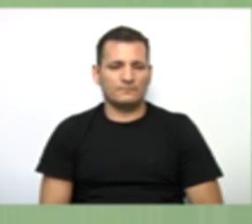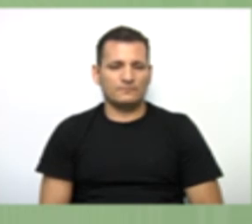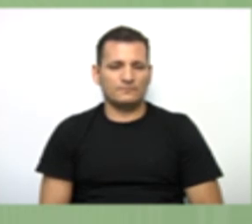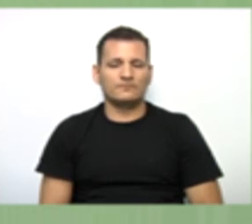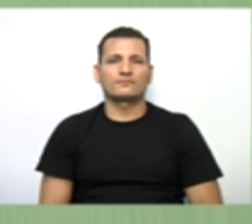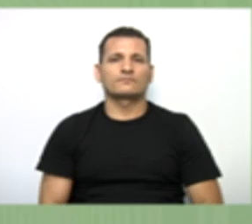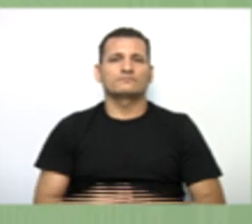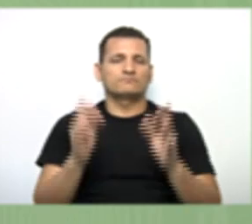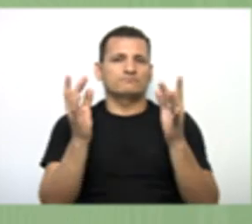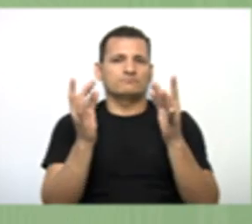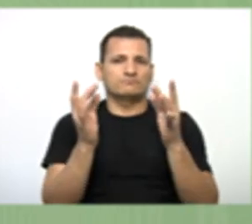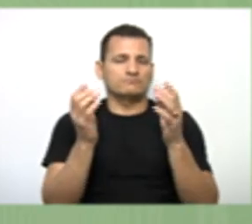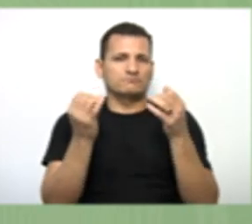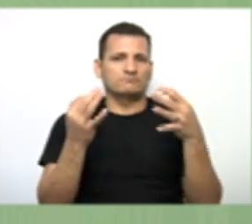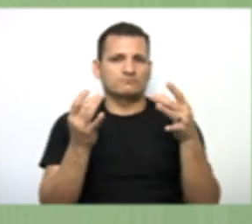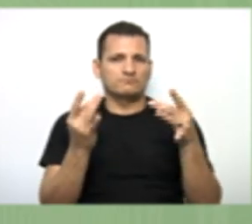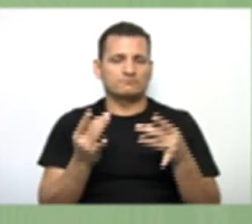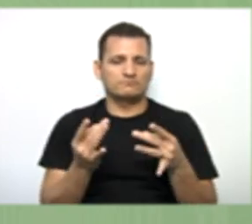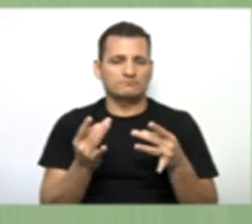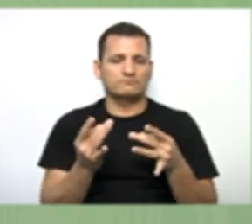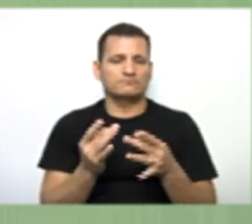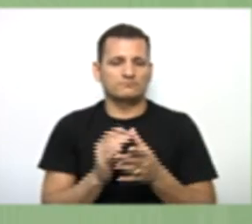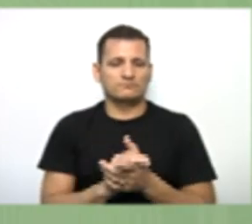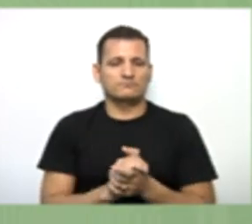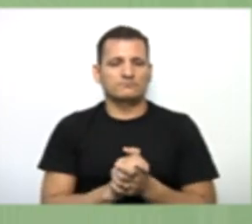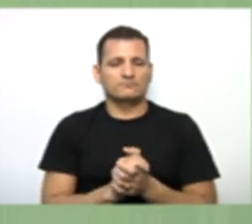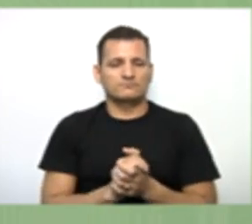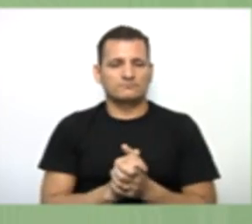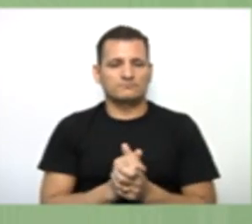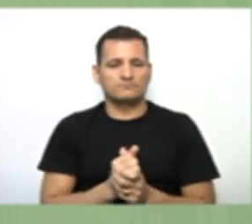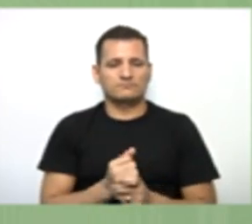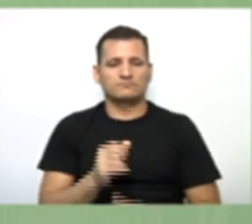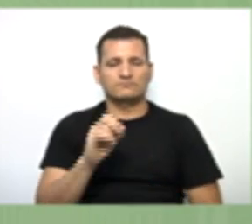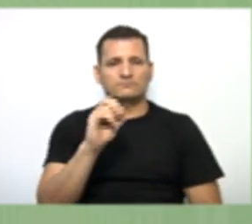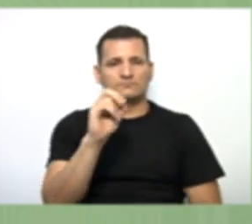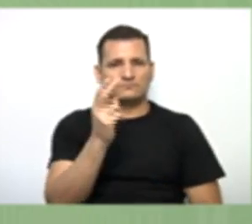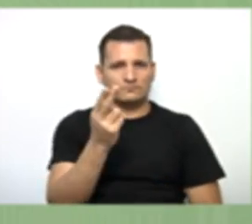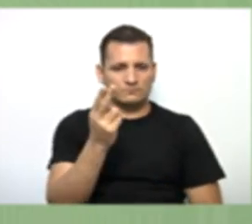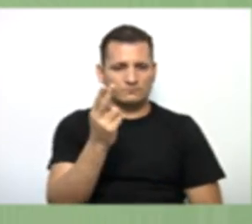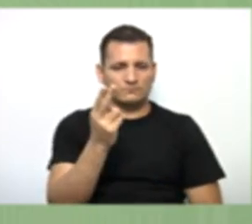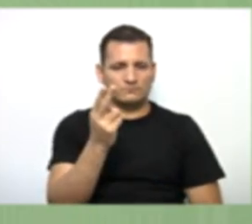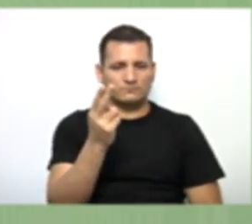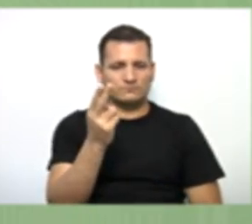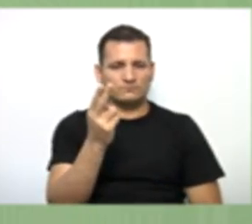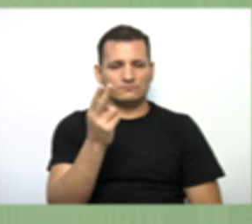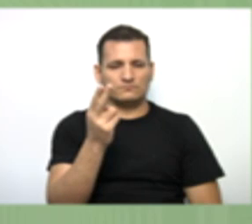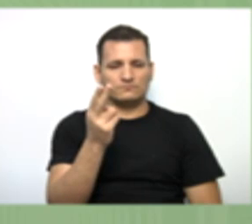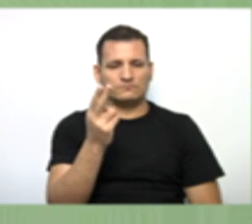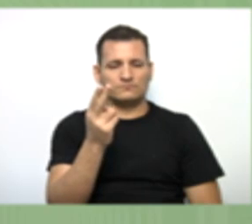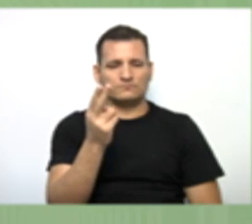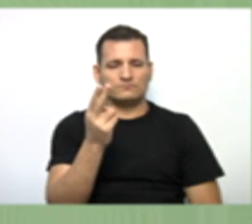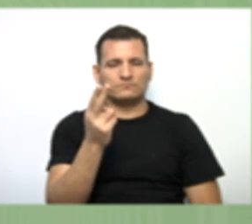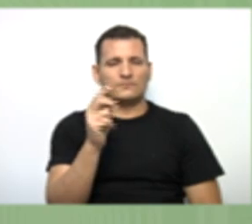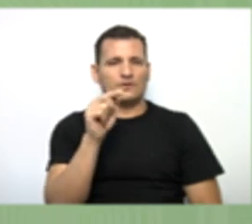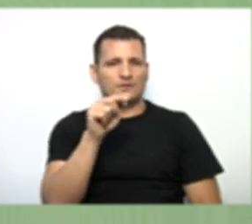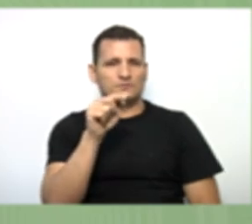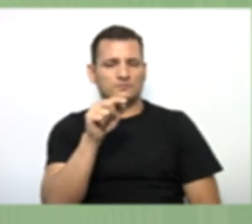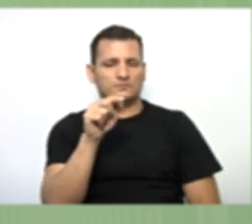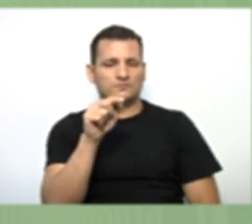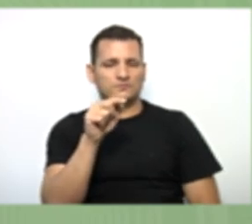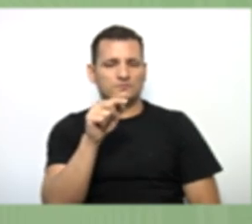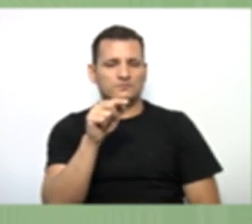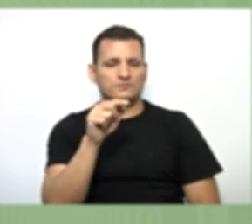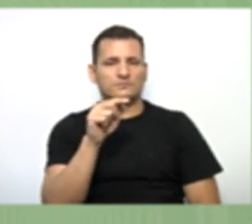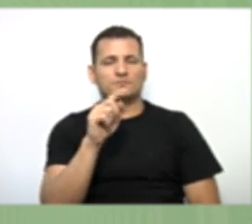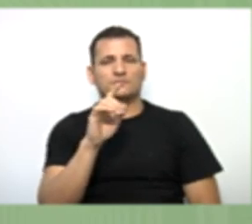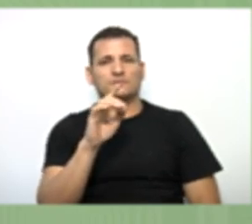Um detalhezinho. O ou, ele é definido pelo... aqui na arquitetura,